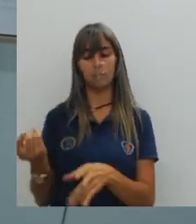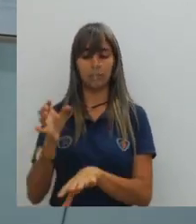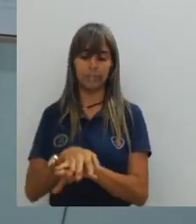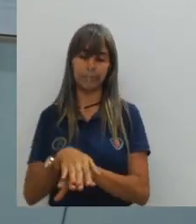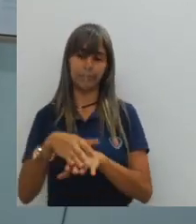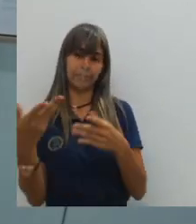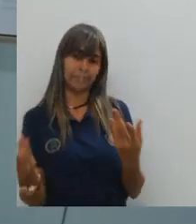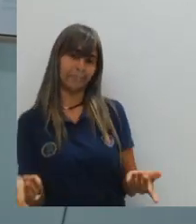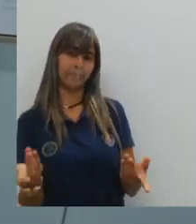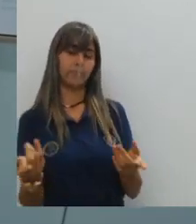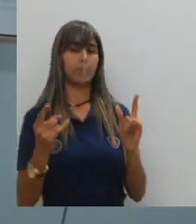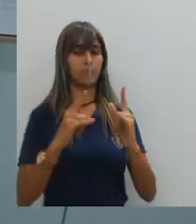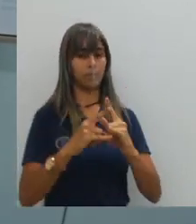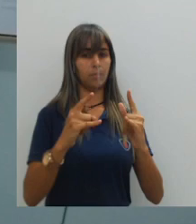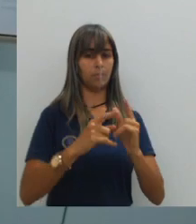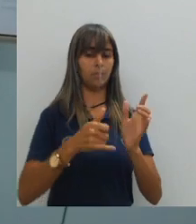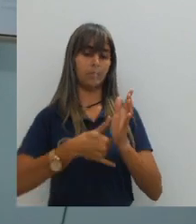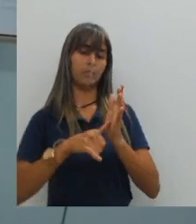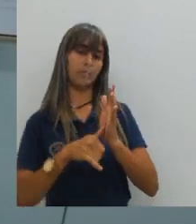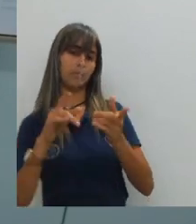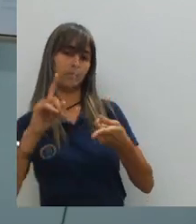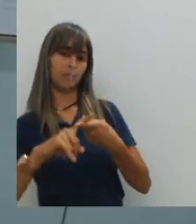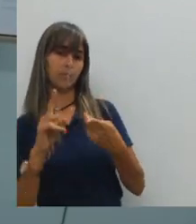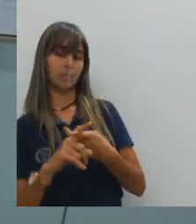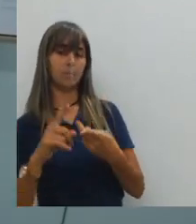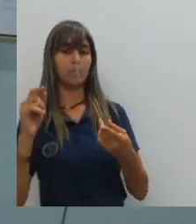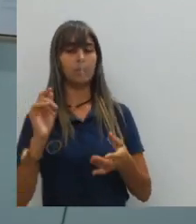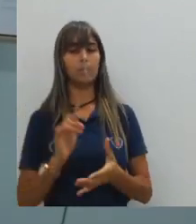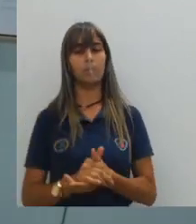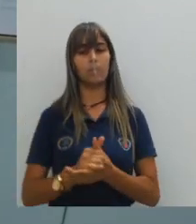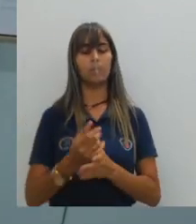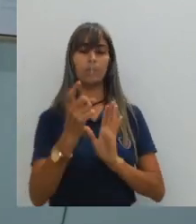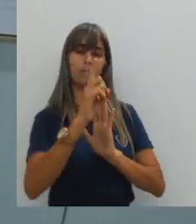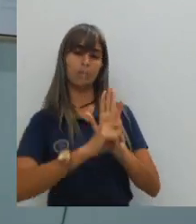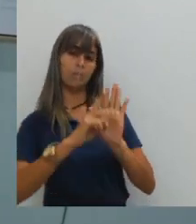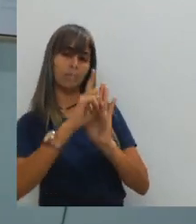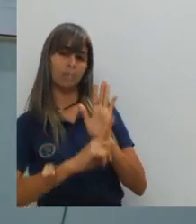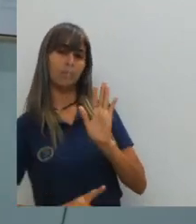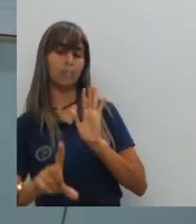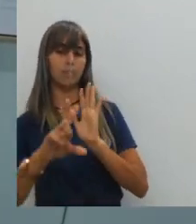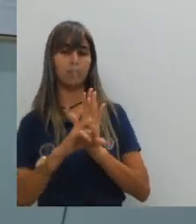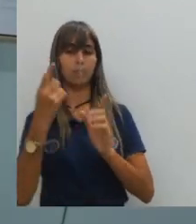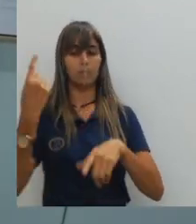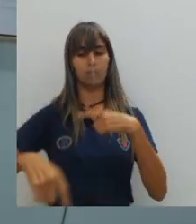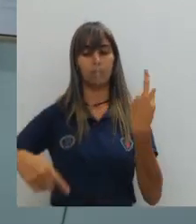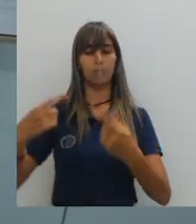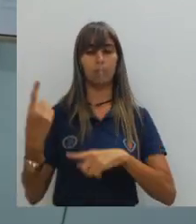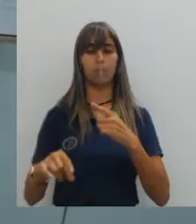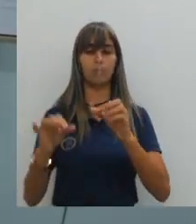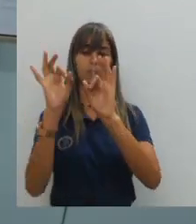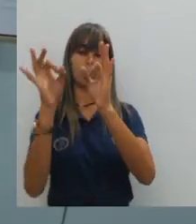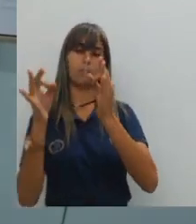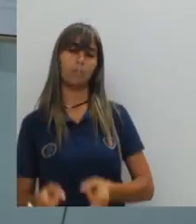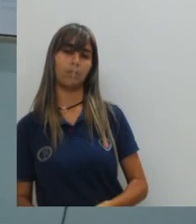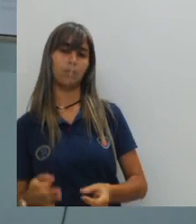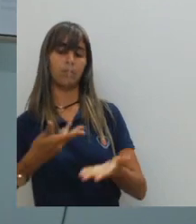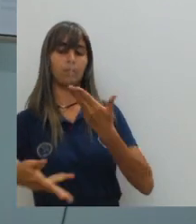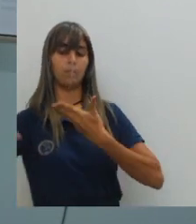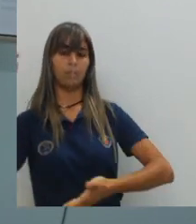pelos sindicatos pelegos, respectivamente. Nas diretrizes da política externa, definição nazifascista nas